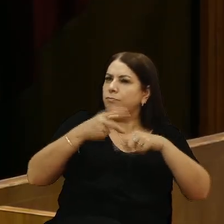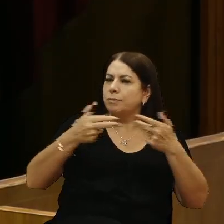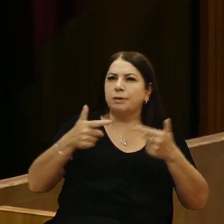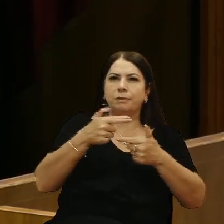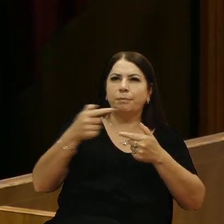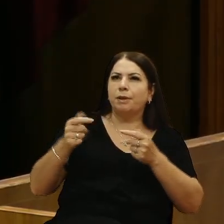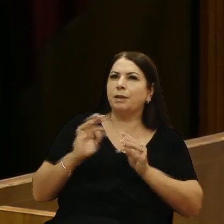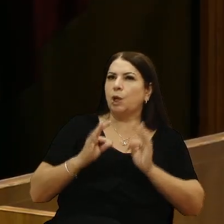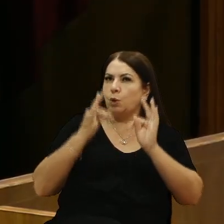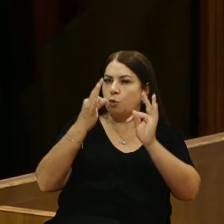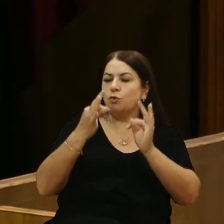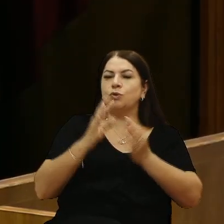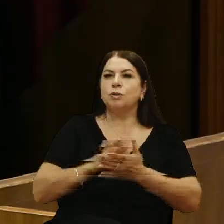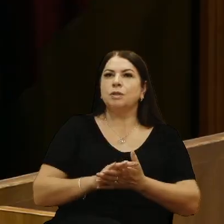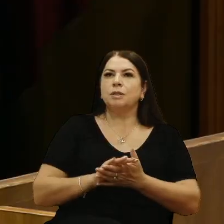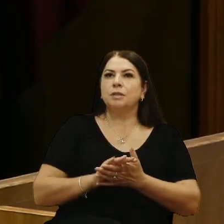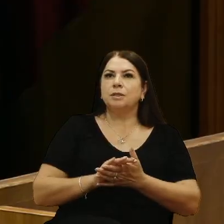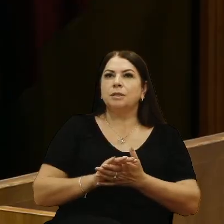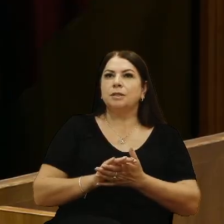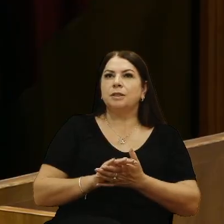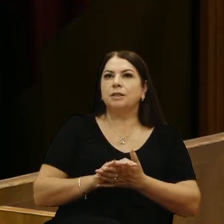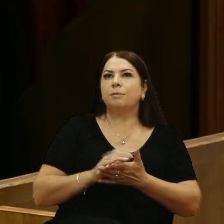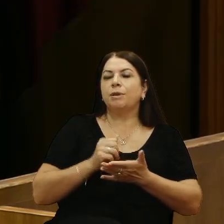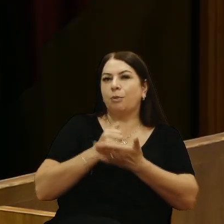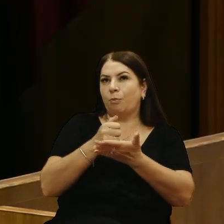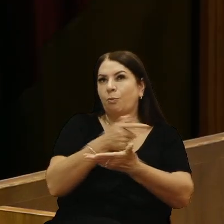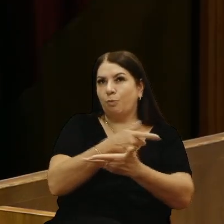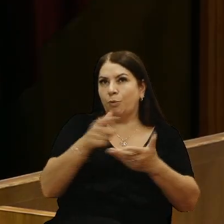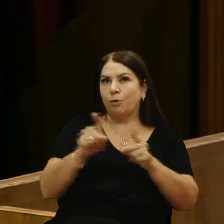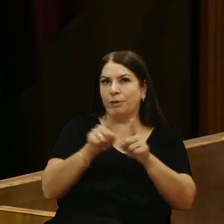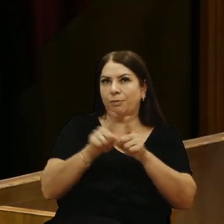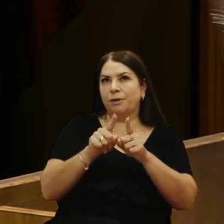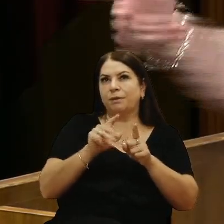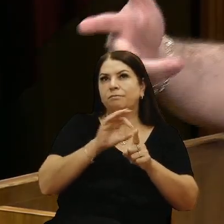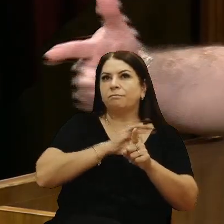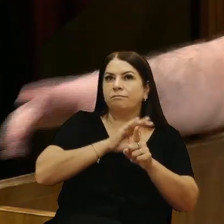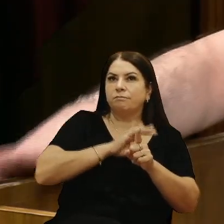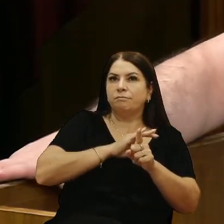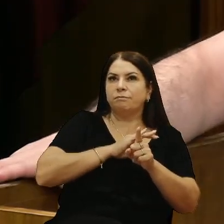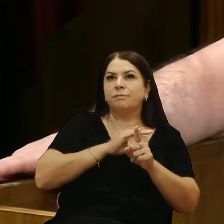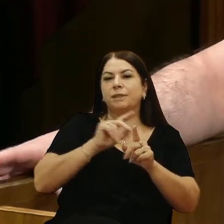novas tecnologias e o reforço no policiamento, digamos assim, a